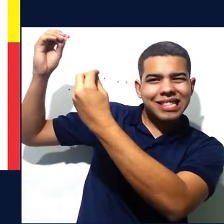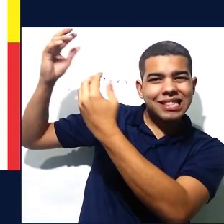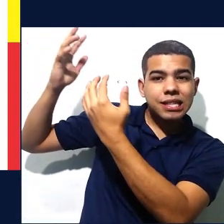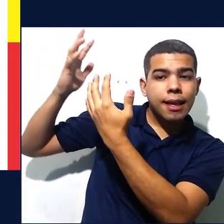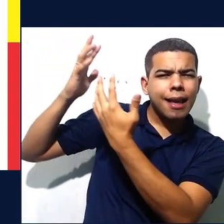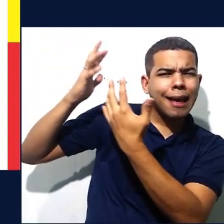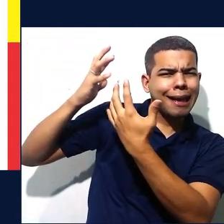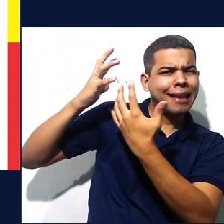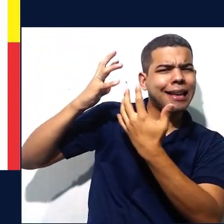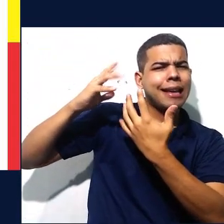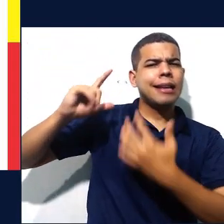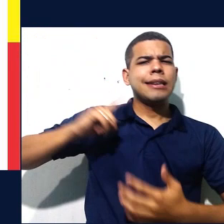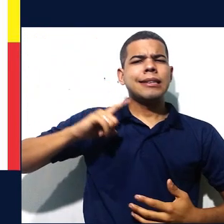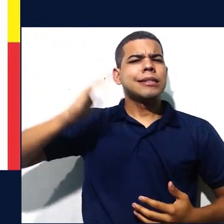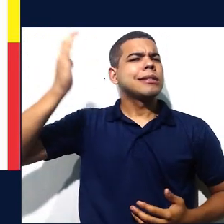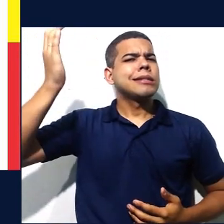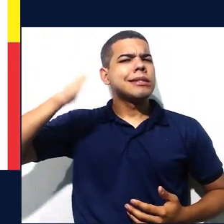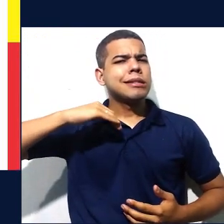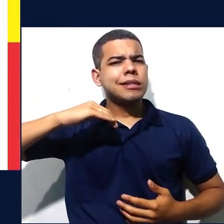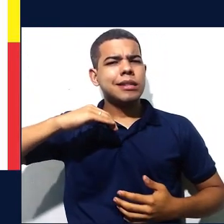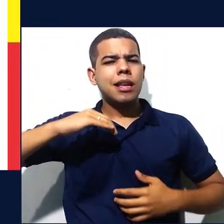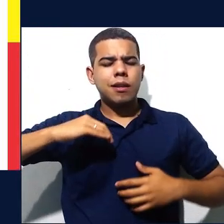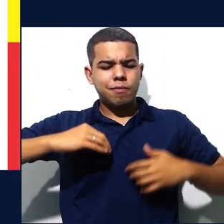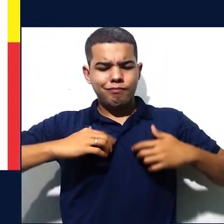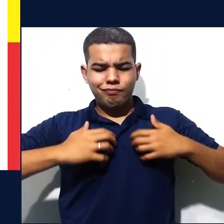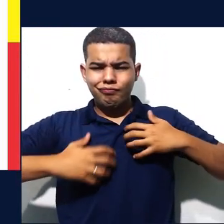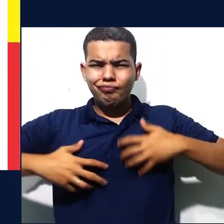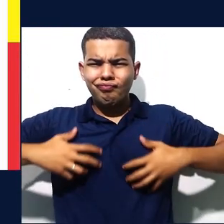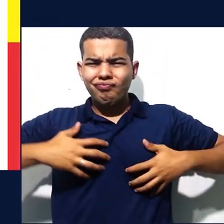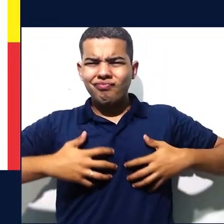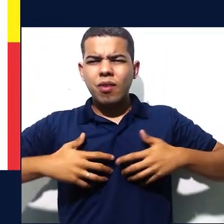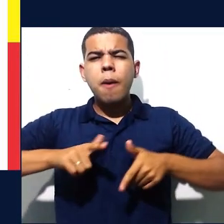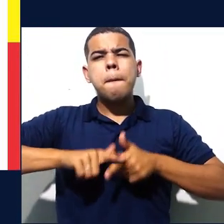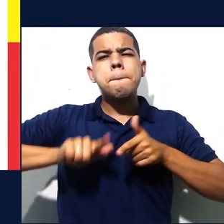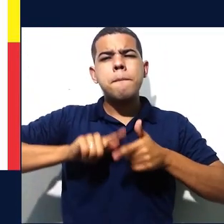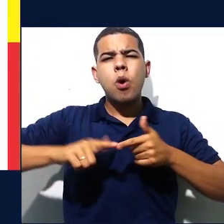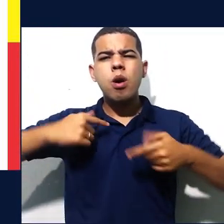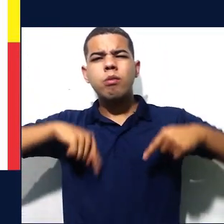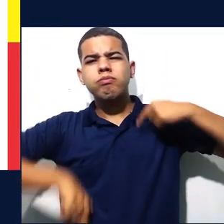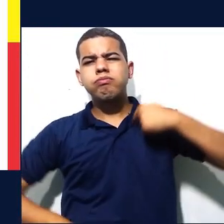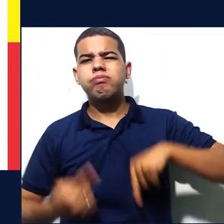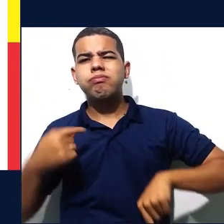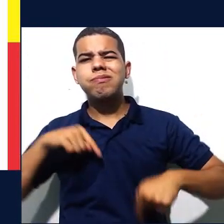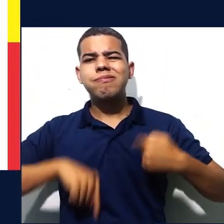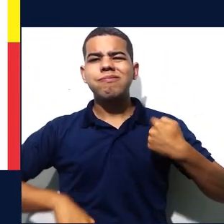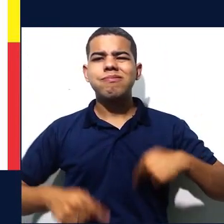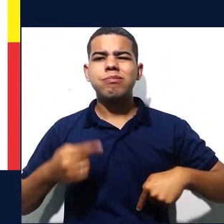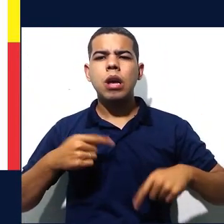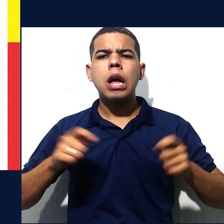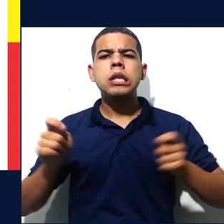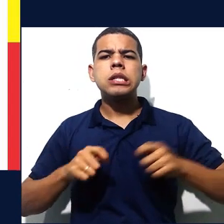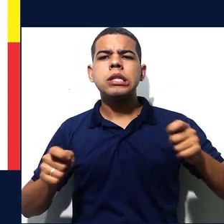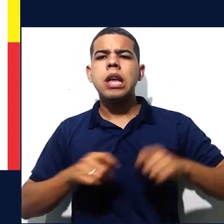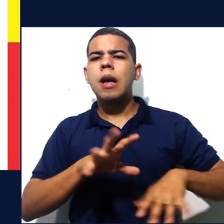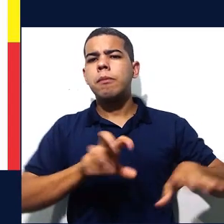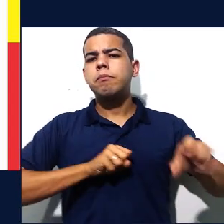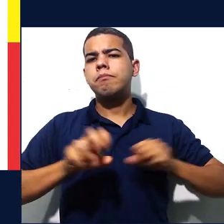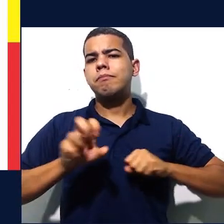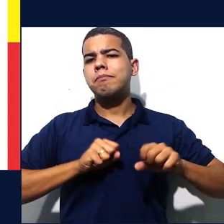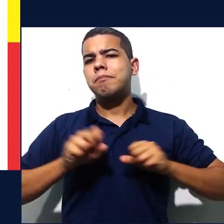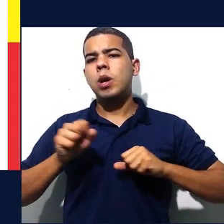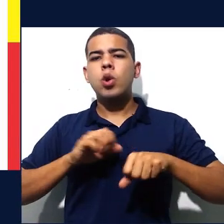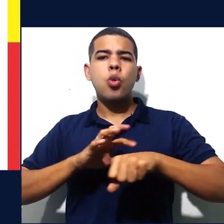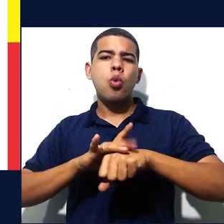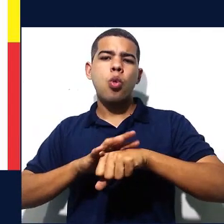o sistema imunológico, minando a resistência humana a doenças como, por exemplo, a